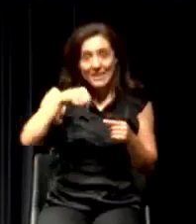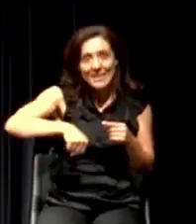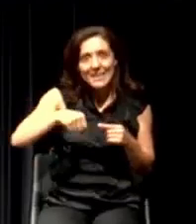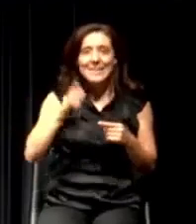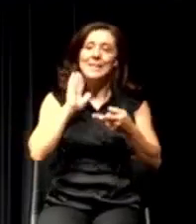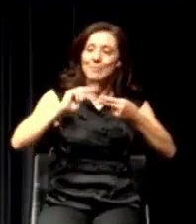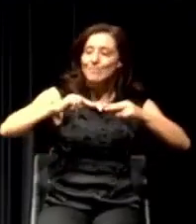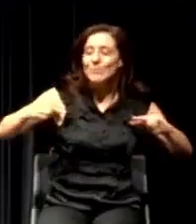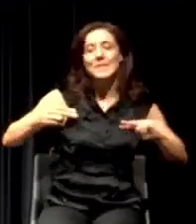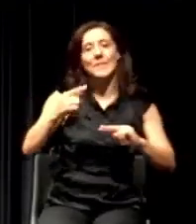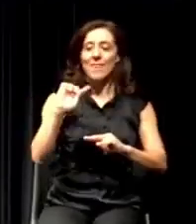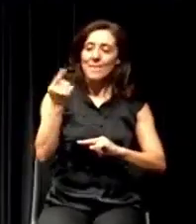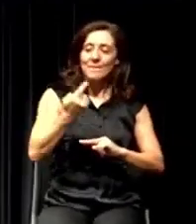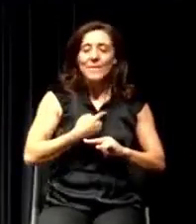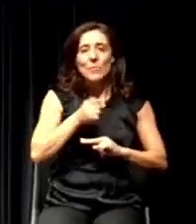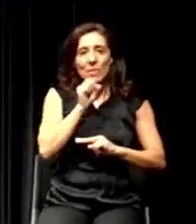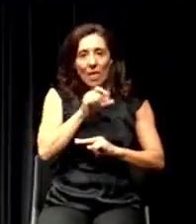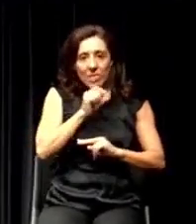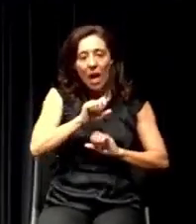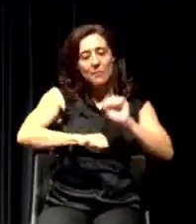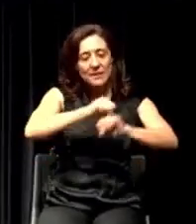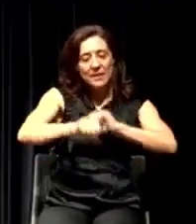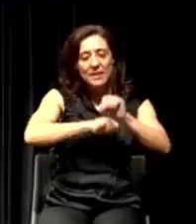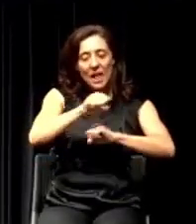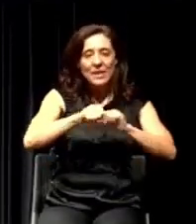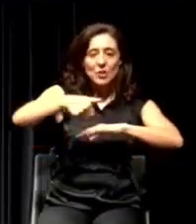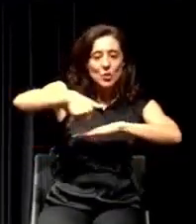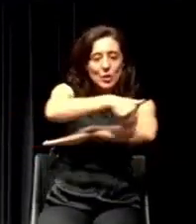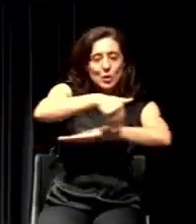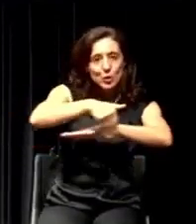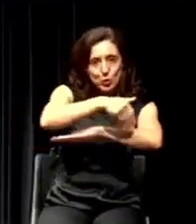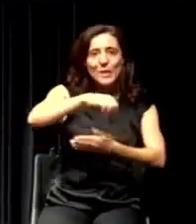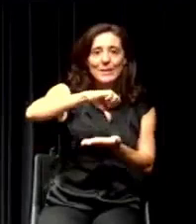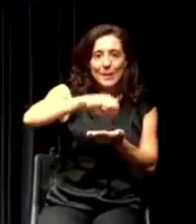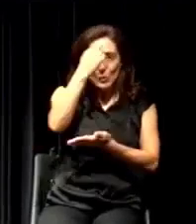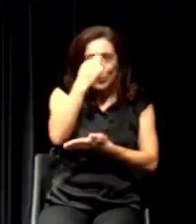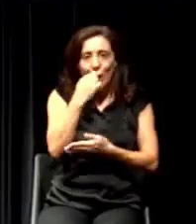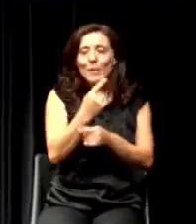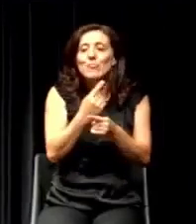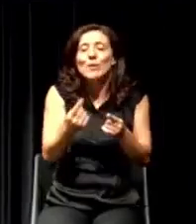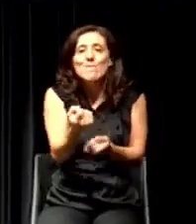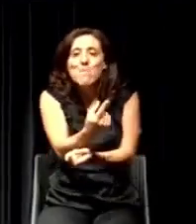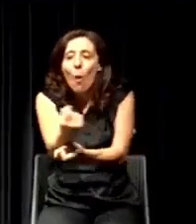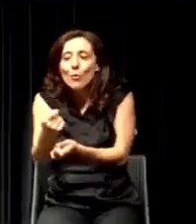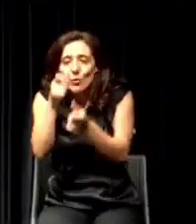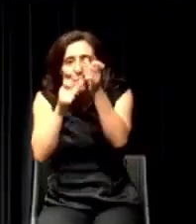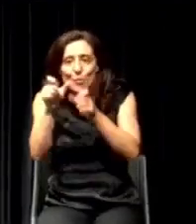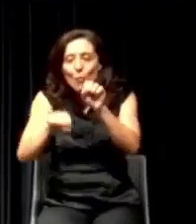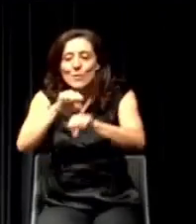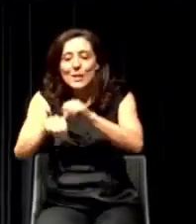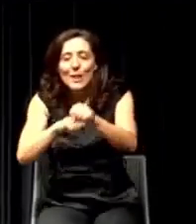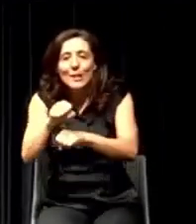a circulação de bicicletas na zona pedonal porque a realidade é que a zona pedonal Existem poucos utilizadores de bicicleta